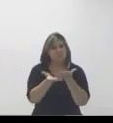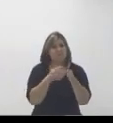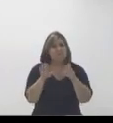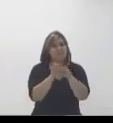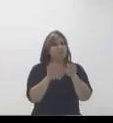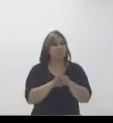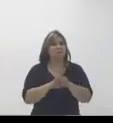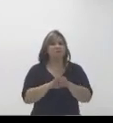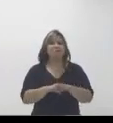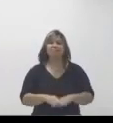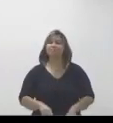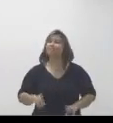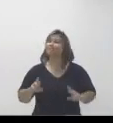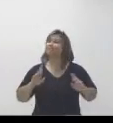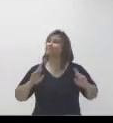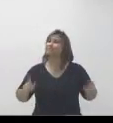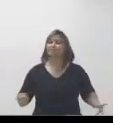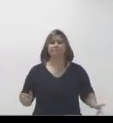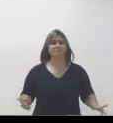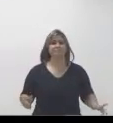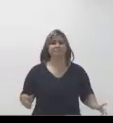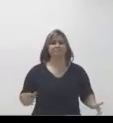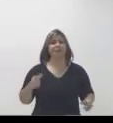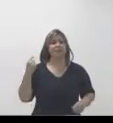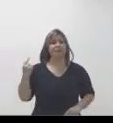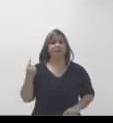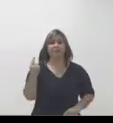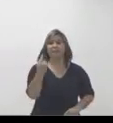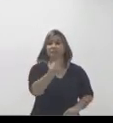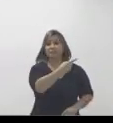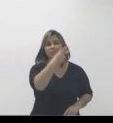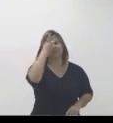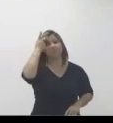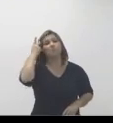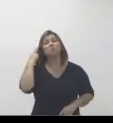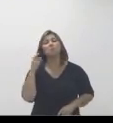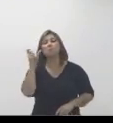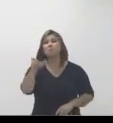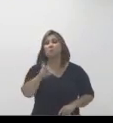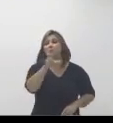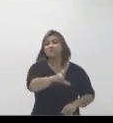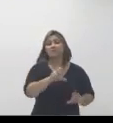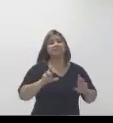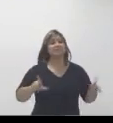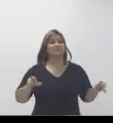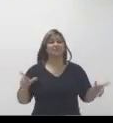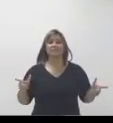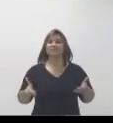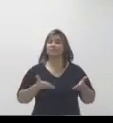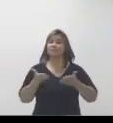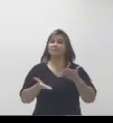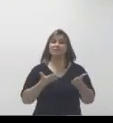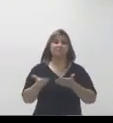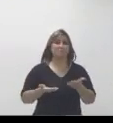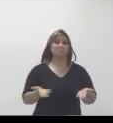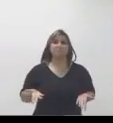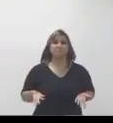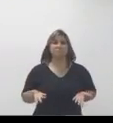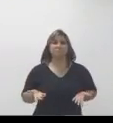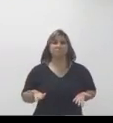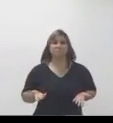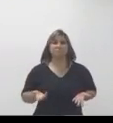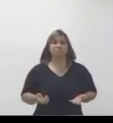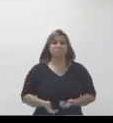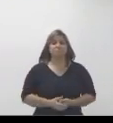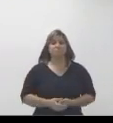qual cada cada cada caso cada tentativa ou cada ser humano responde de um jeito para determinado tipo de